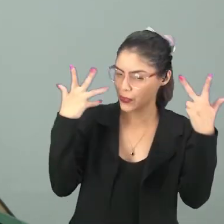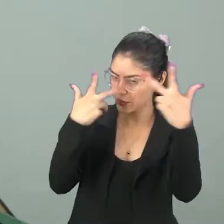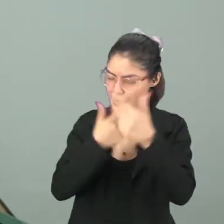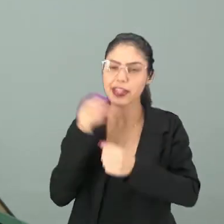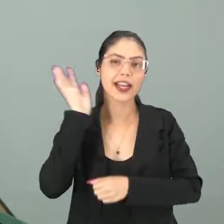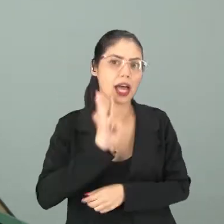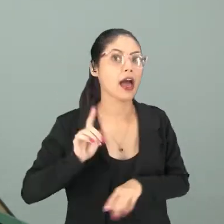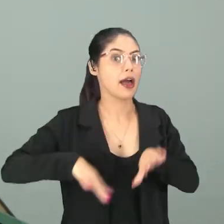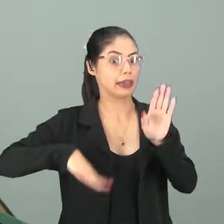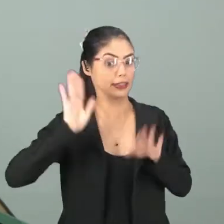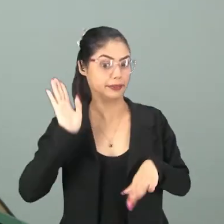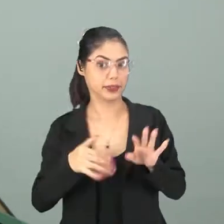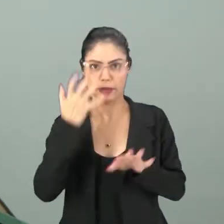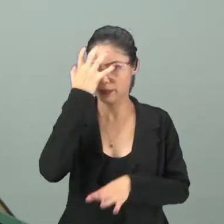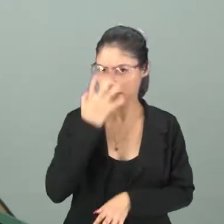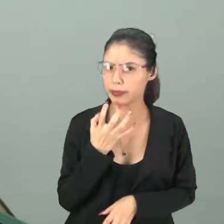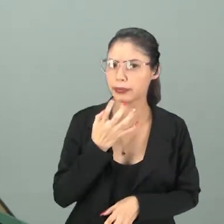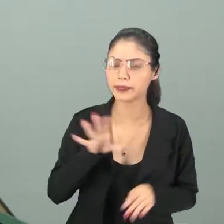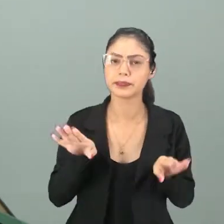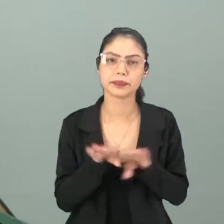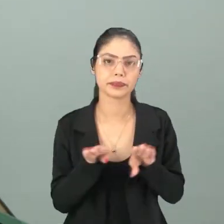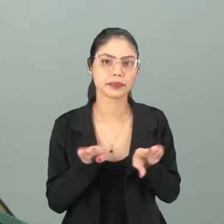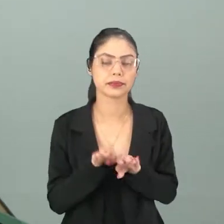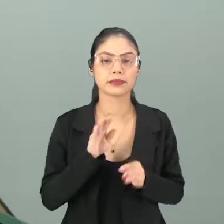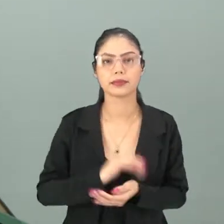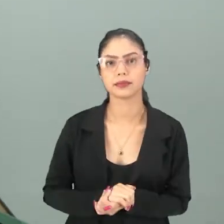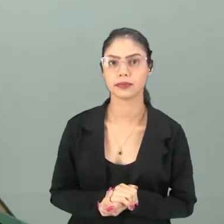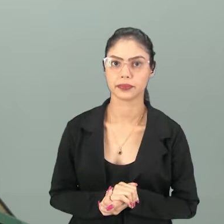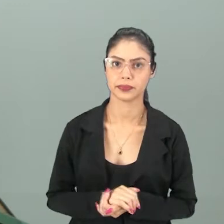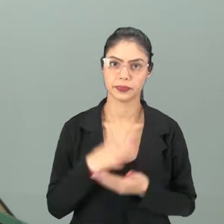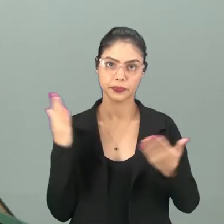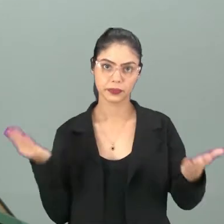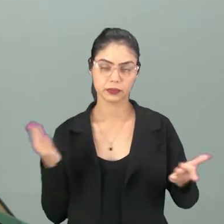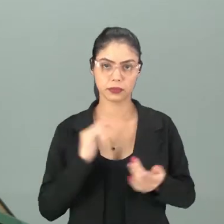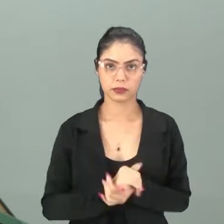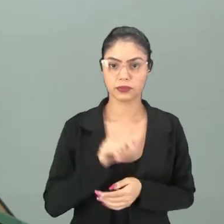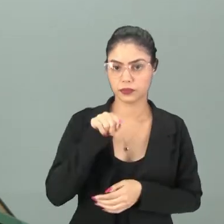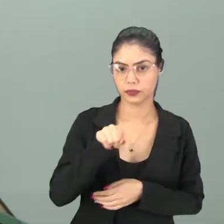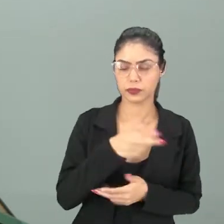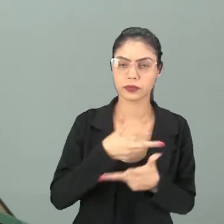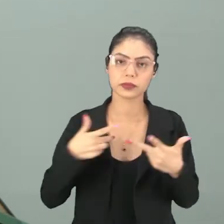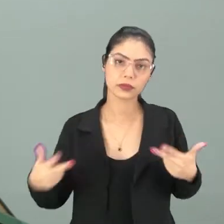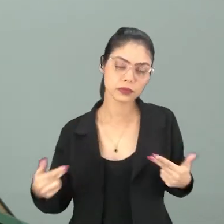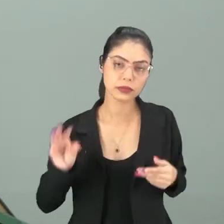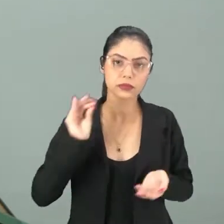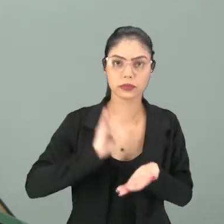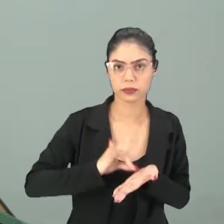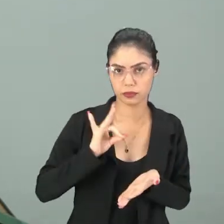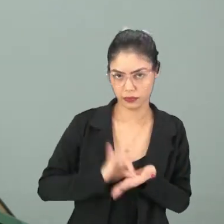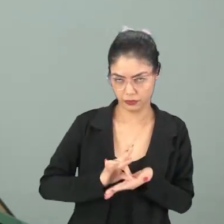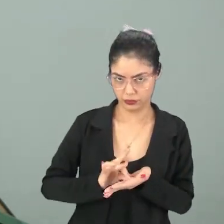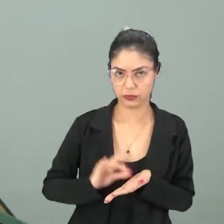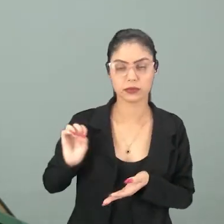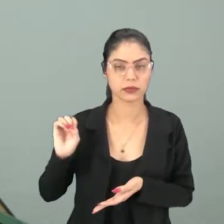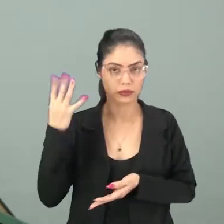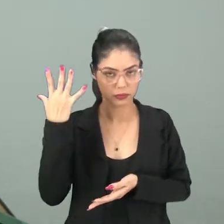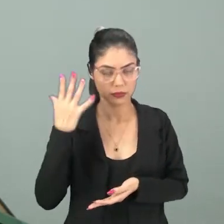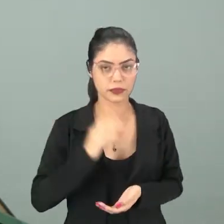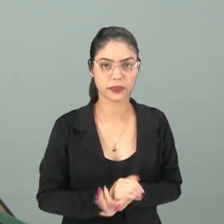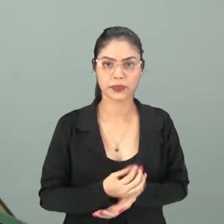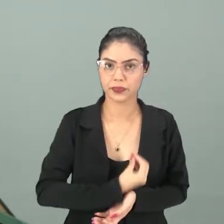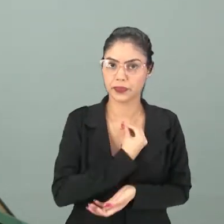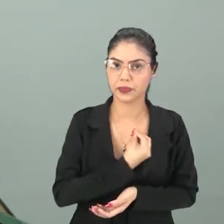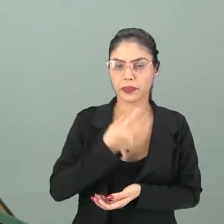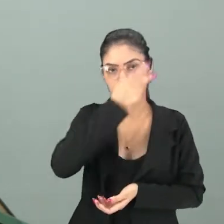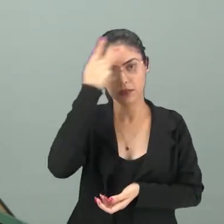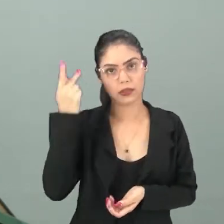bonita, legal, mas às vezes ela é brava também, né? Então, são essas coisas, são fatos reais da vida de alguém